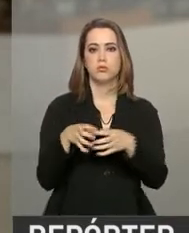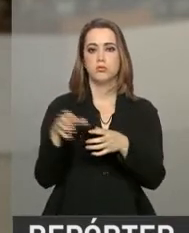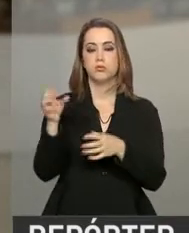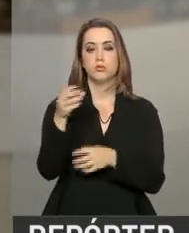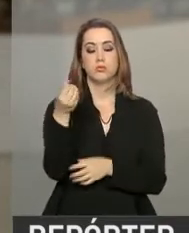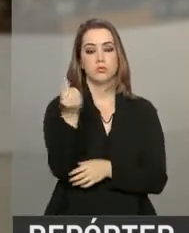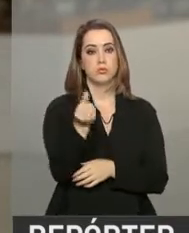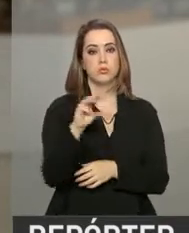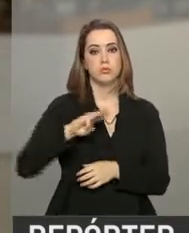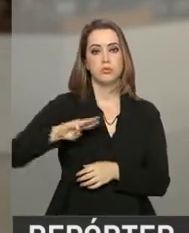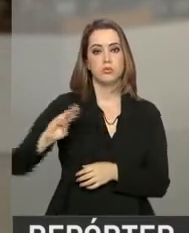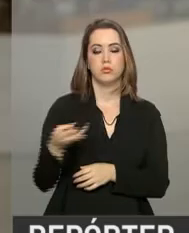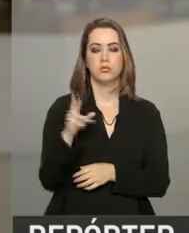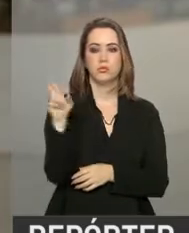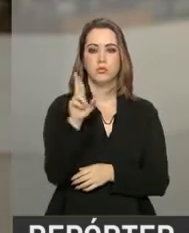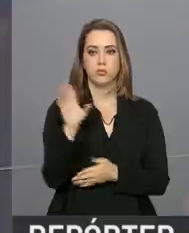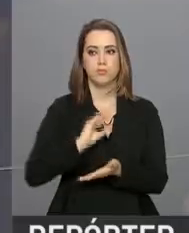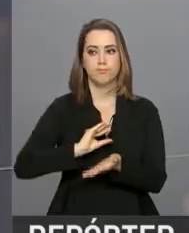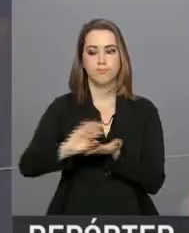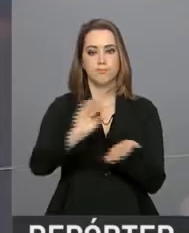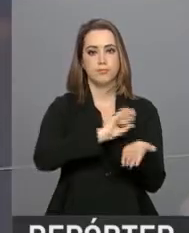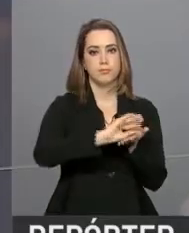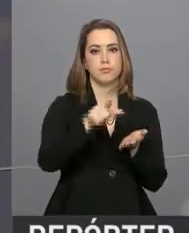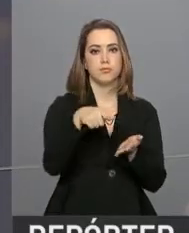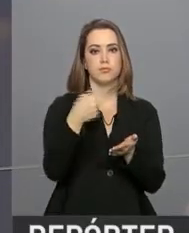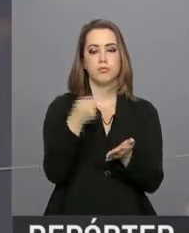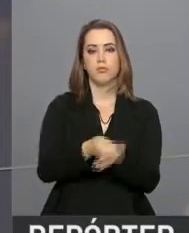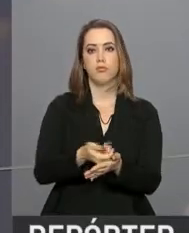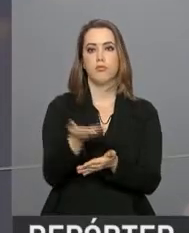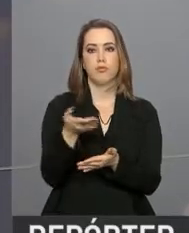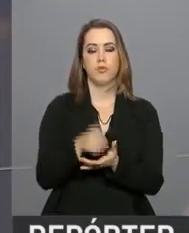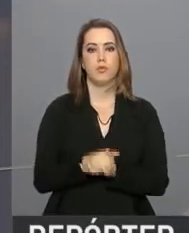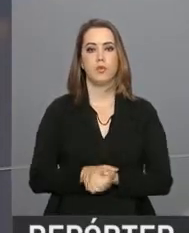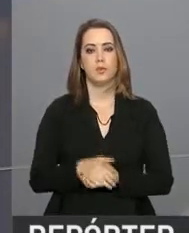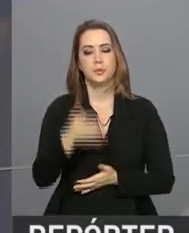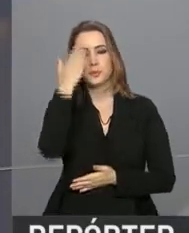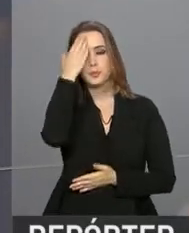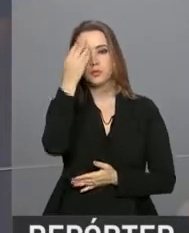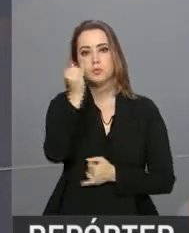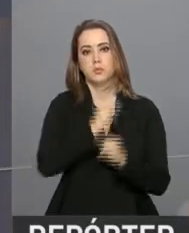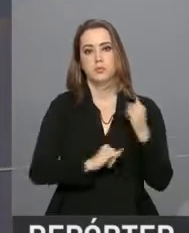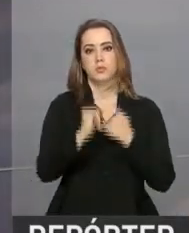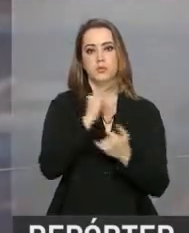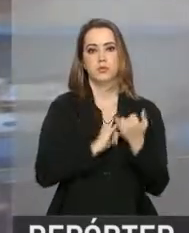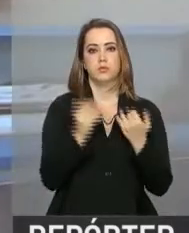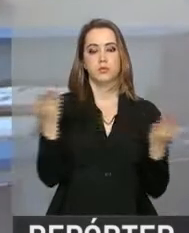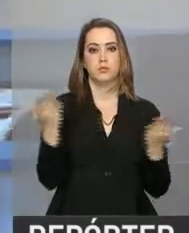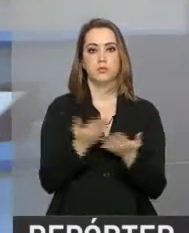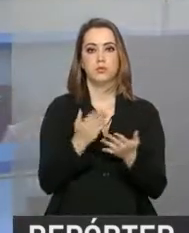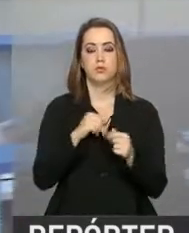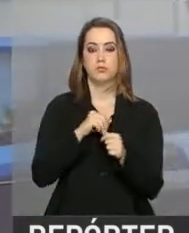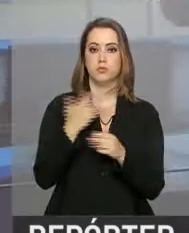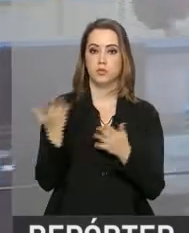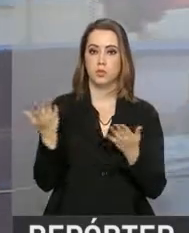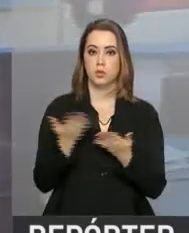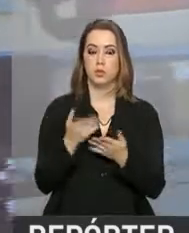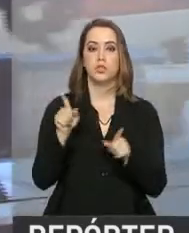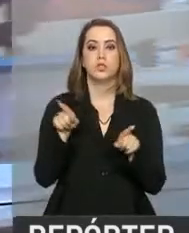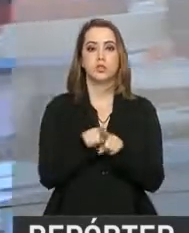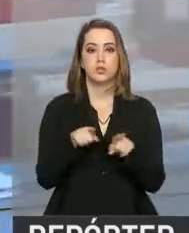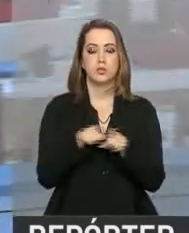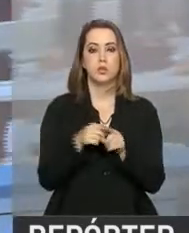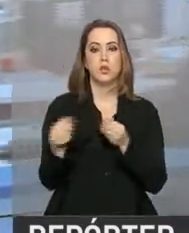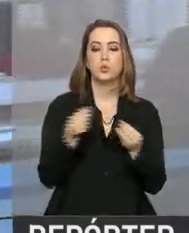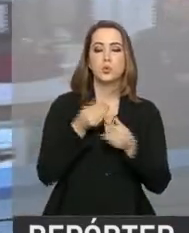milhões de reais eu voto que você estude leandro obrigado paulo pelas suas informações e agora a gente vai falar de uma solução de combate